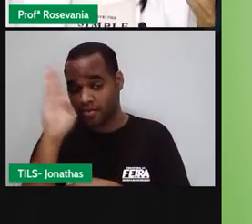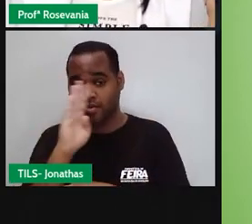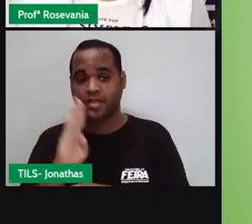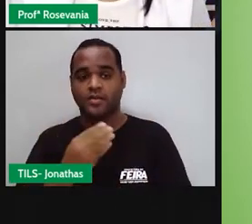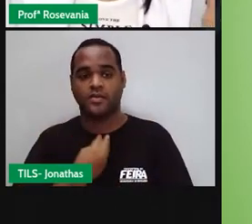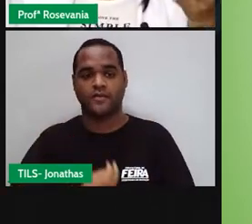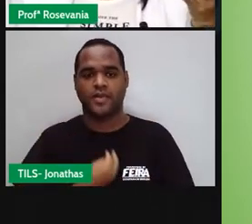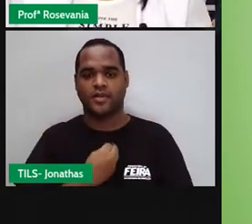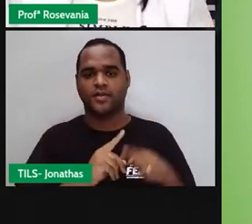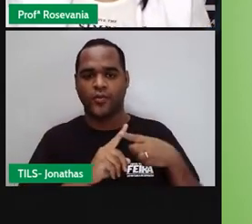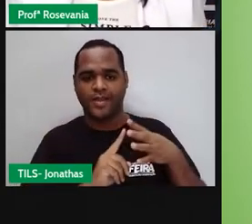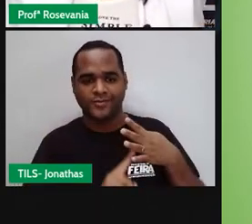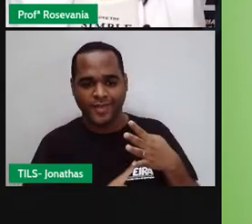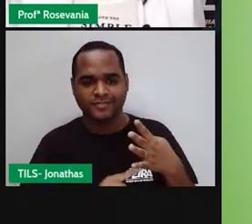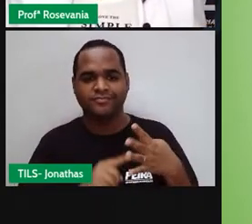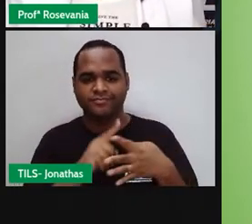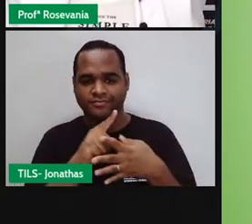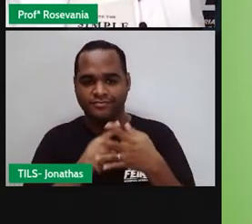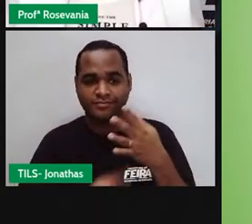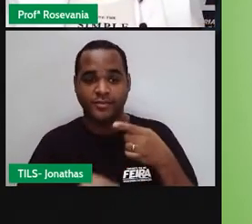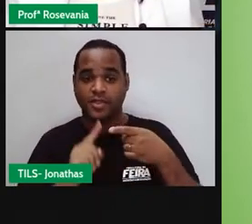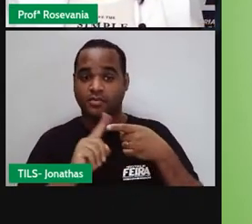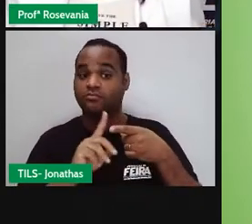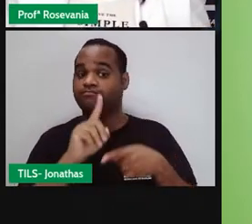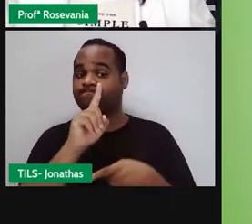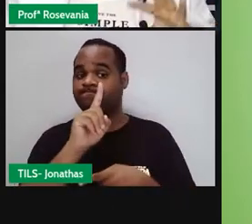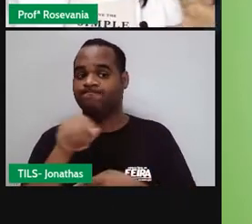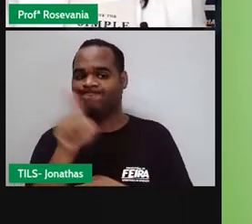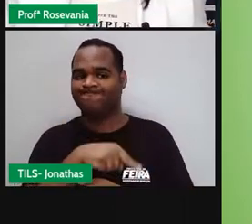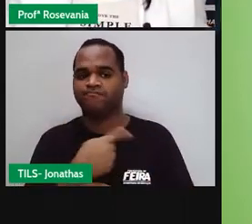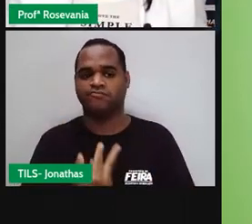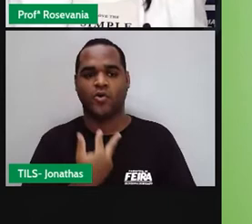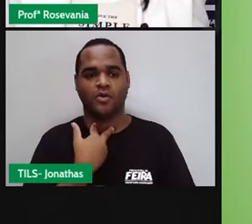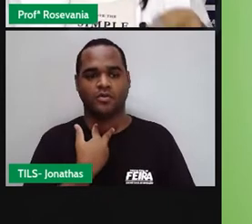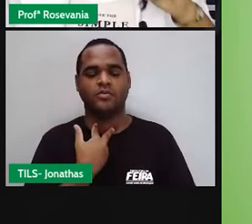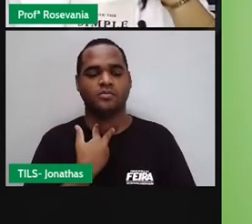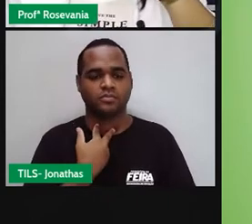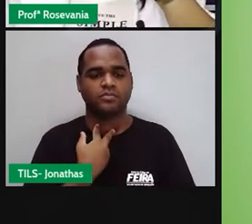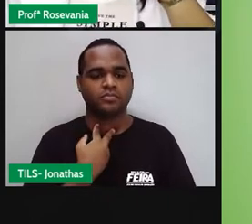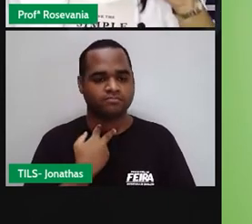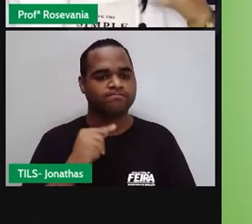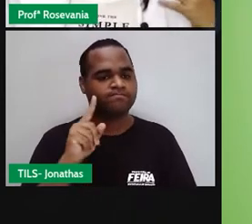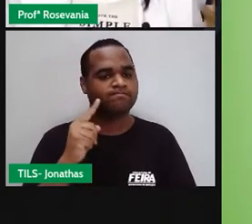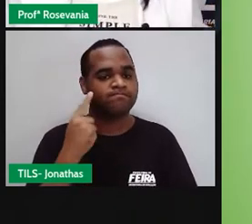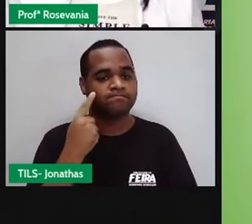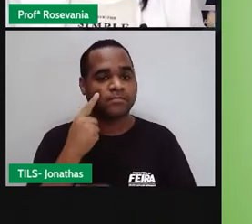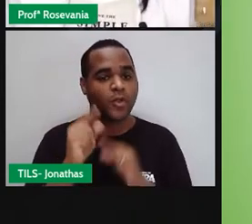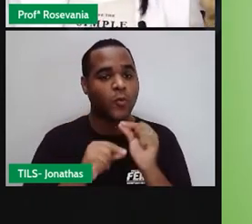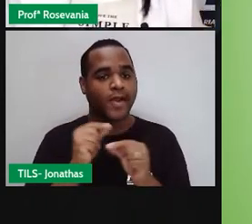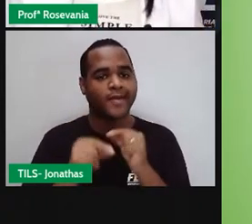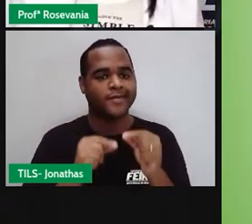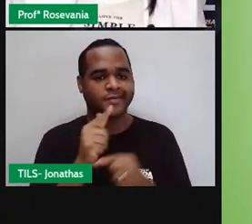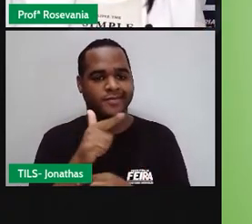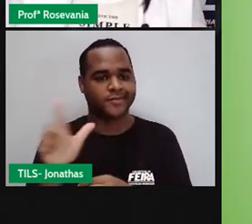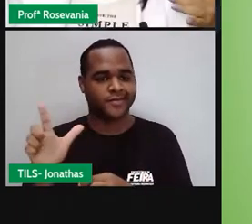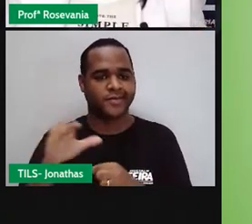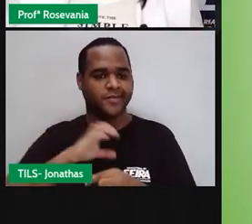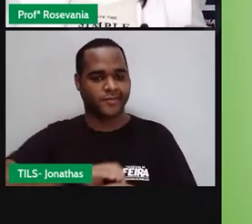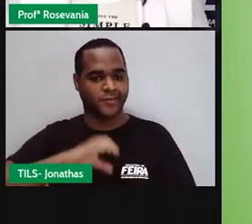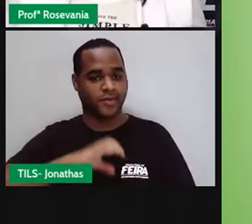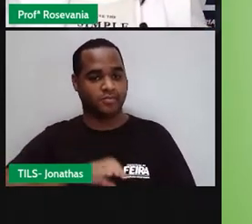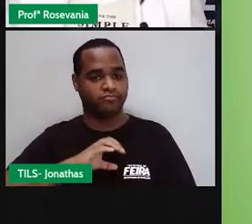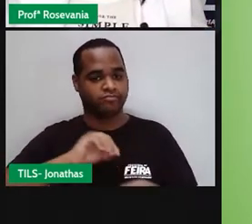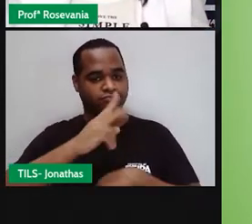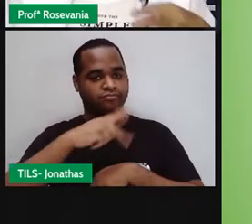Esse primeiro momento é o que a gente chama de momento da proibição. Então, a nossa metrópole, no caso Portugal,